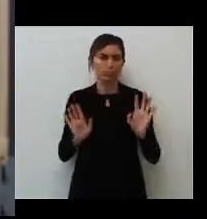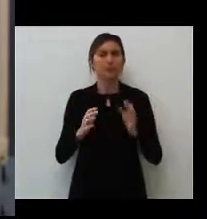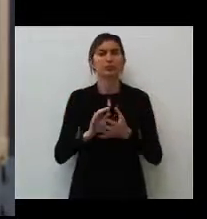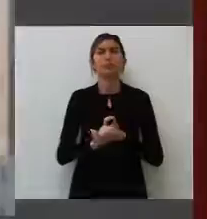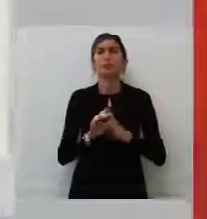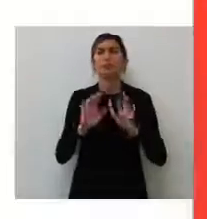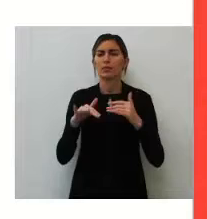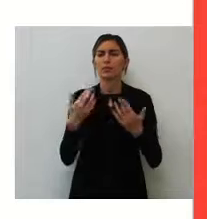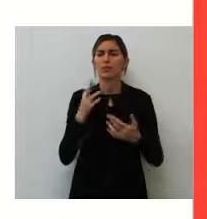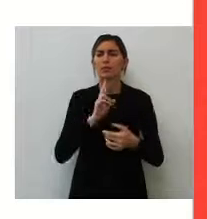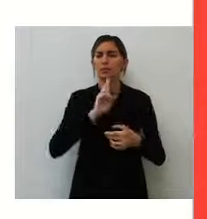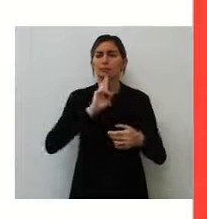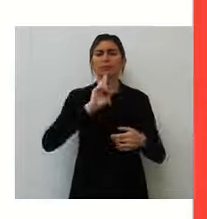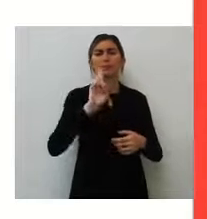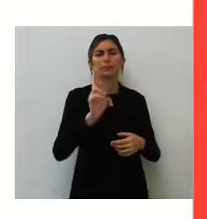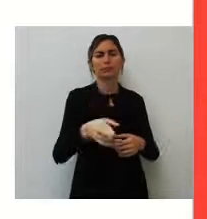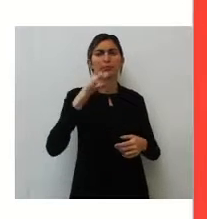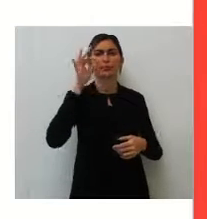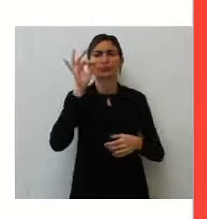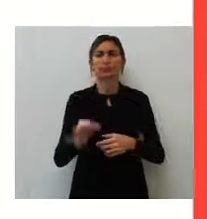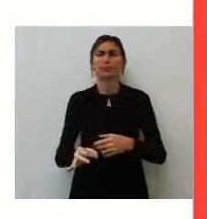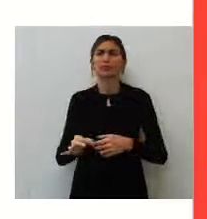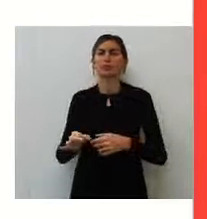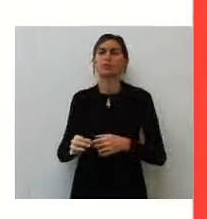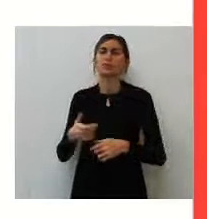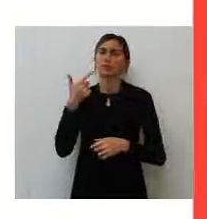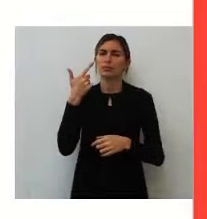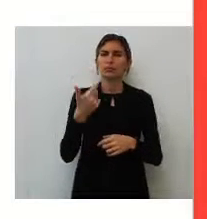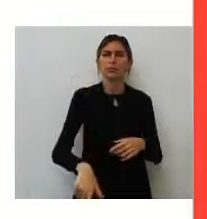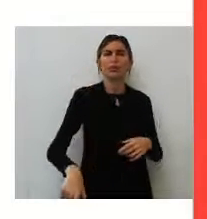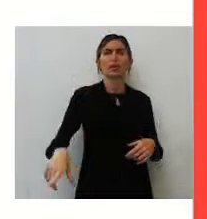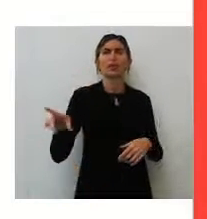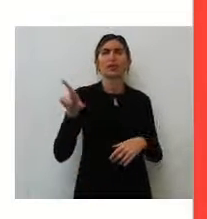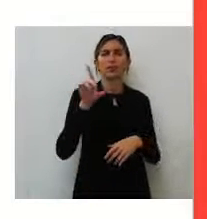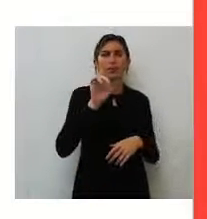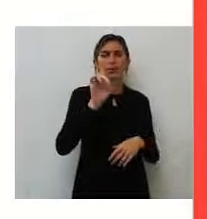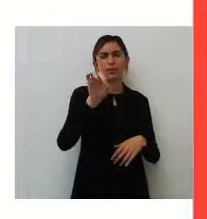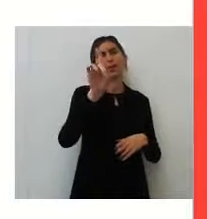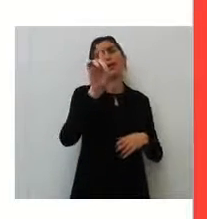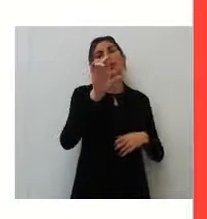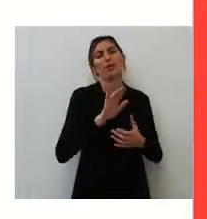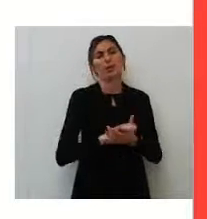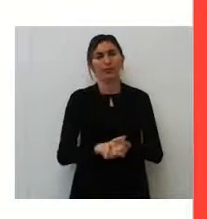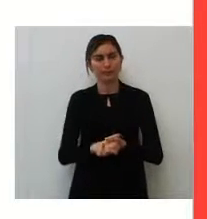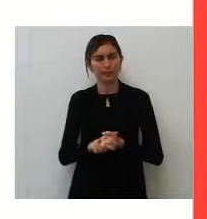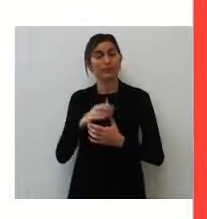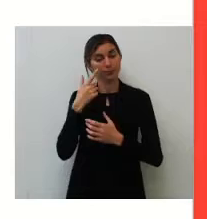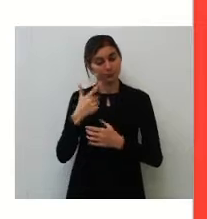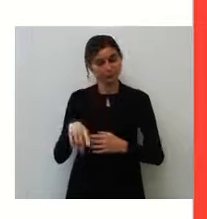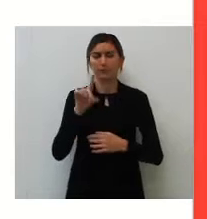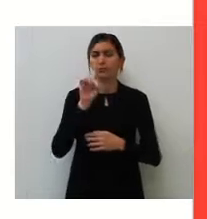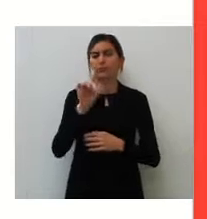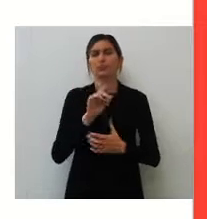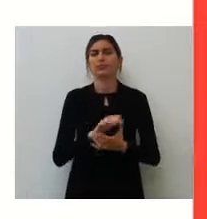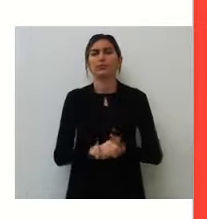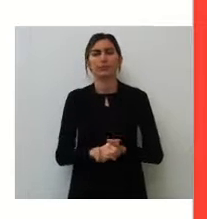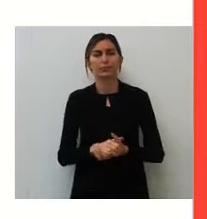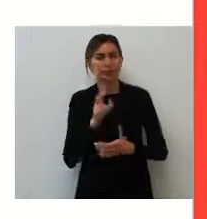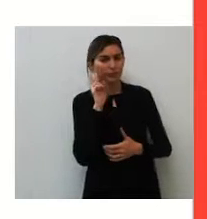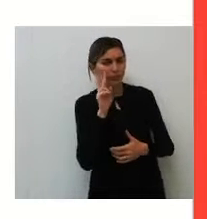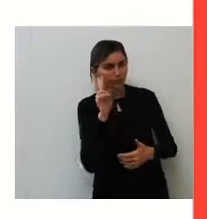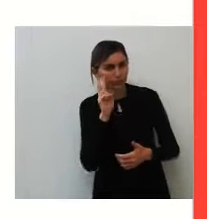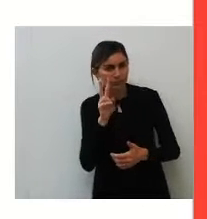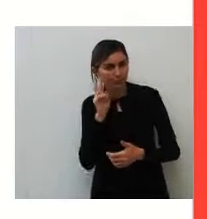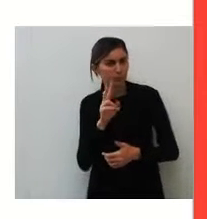então resposta certa mais uma vez ficou a letra d e e